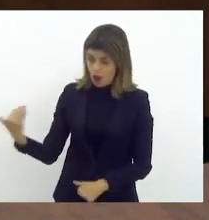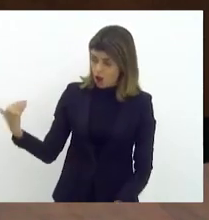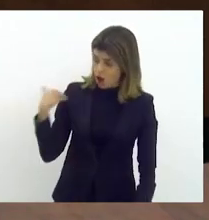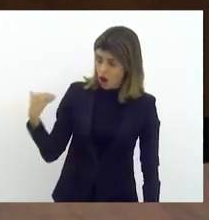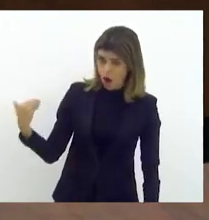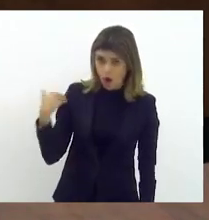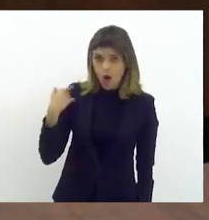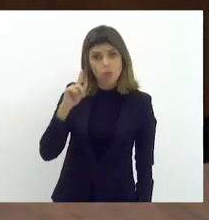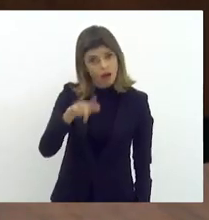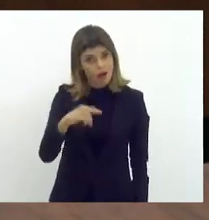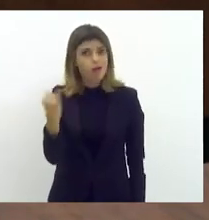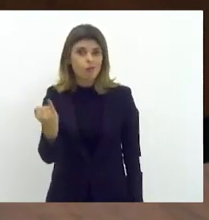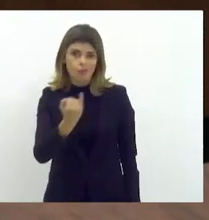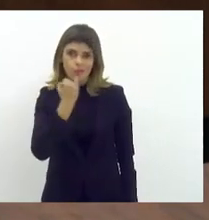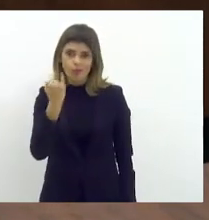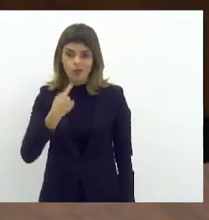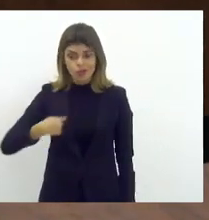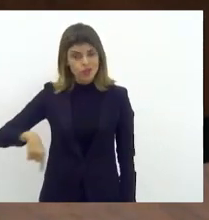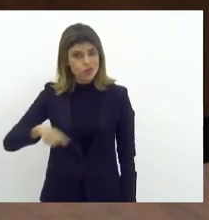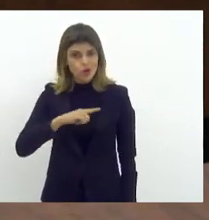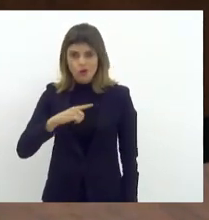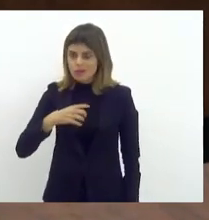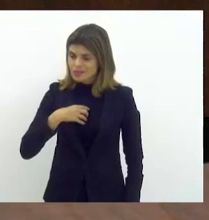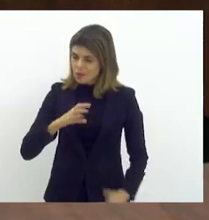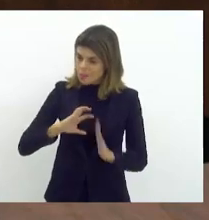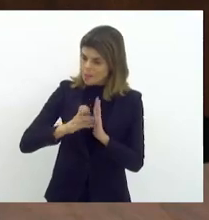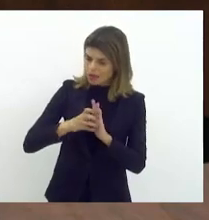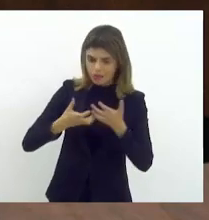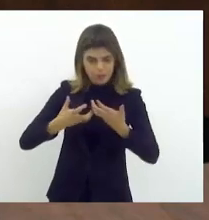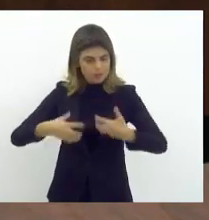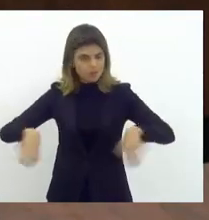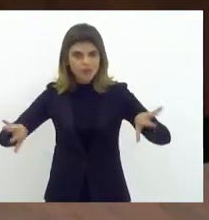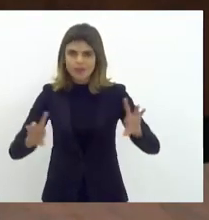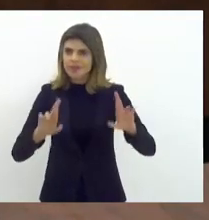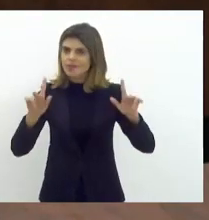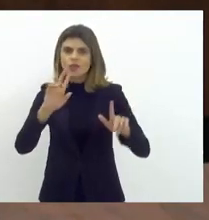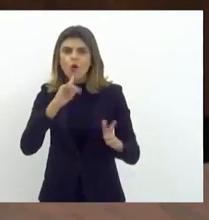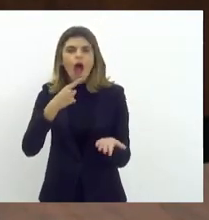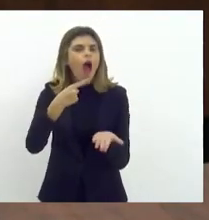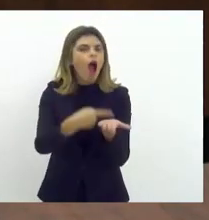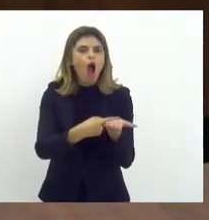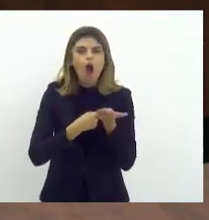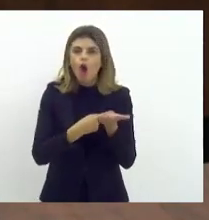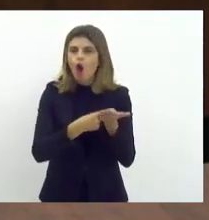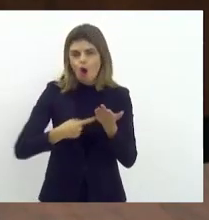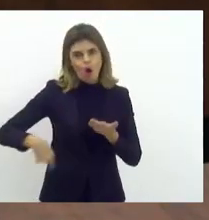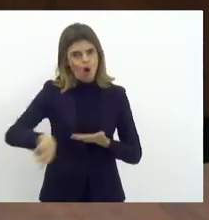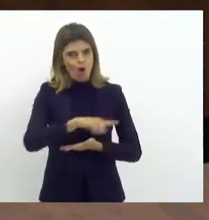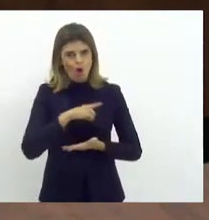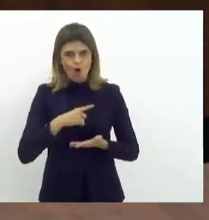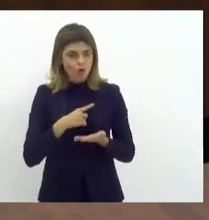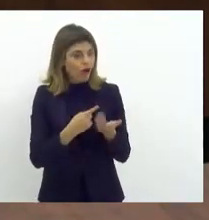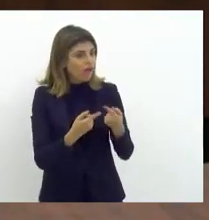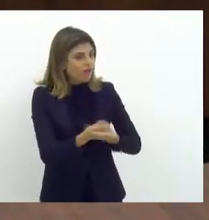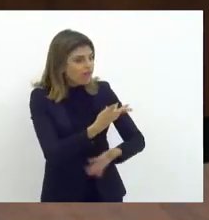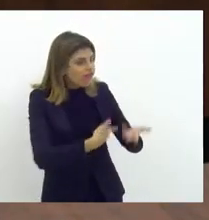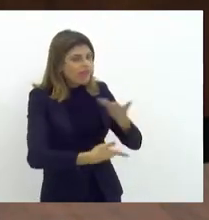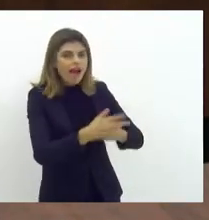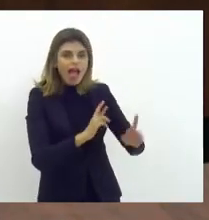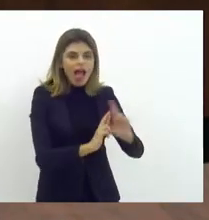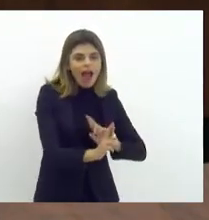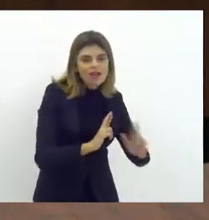que é importante nós estamos em esferas diferentes não é um acordo aqui dentro desta casa que vai determinar as relações